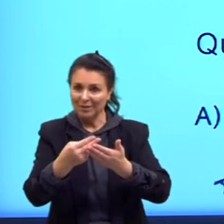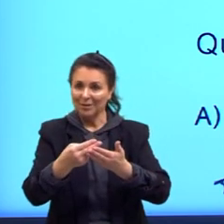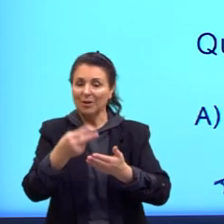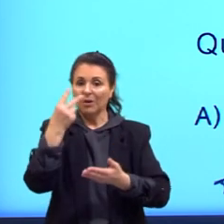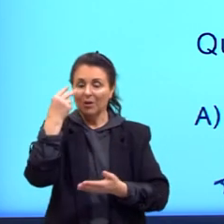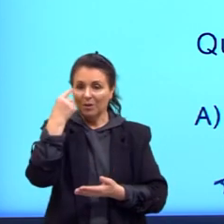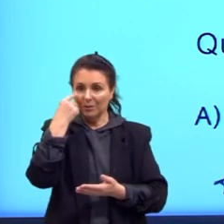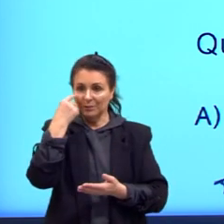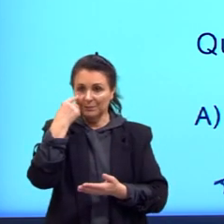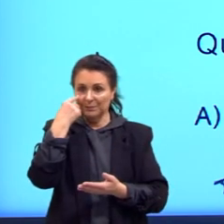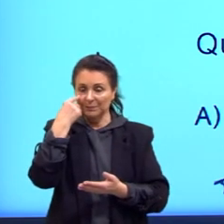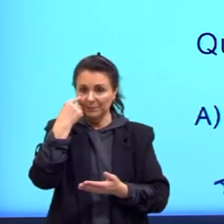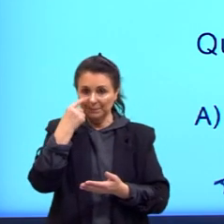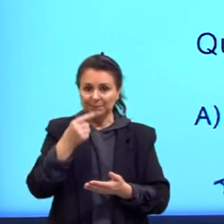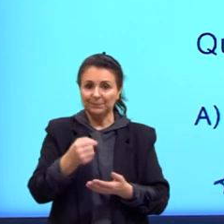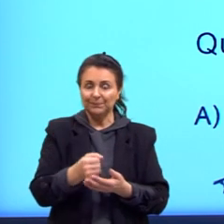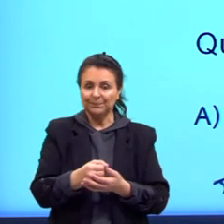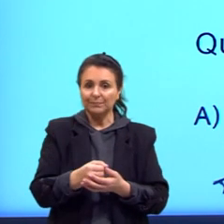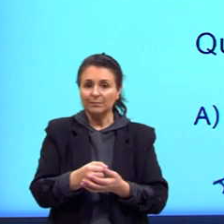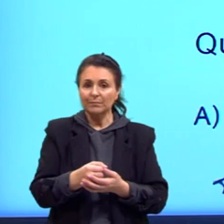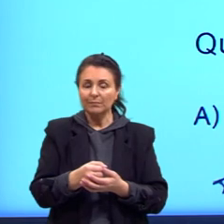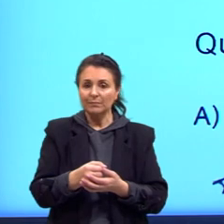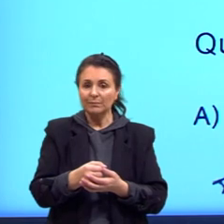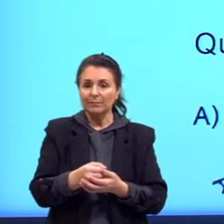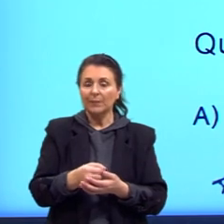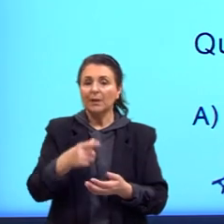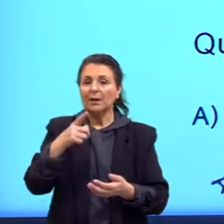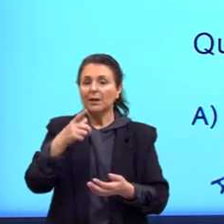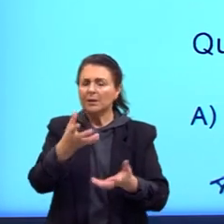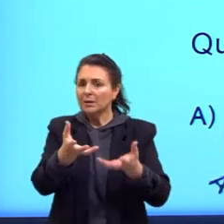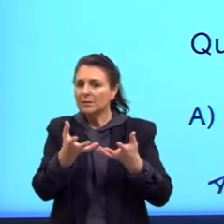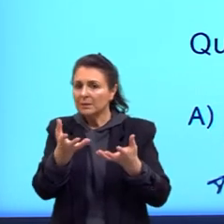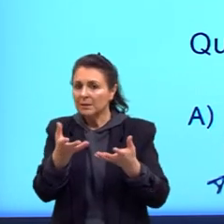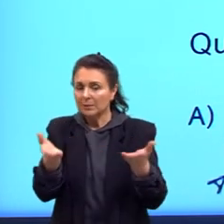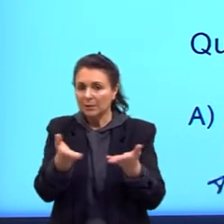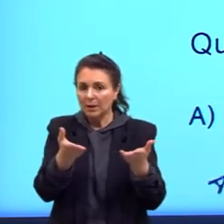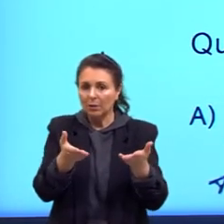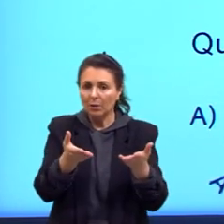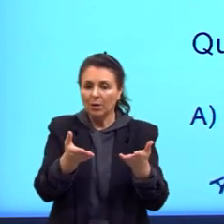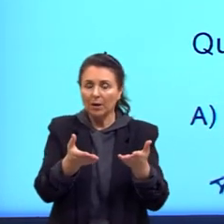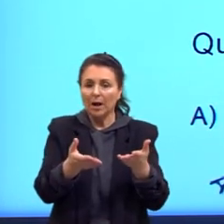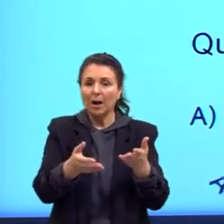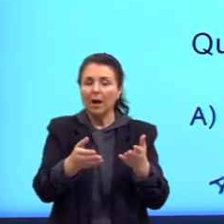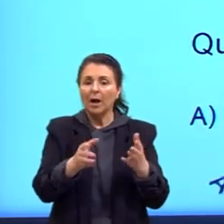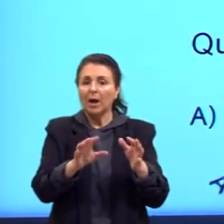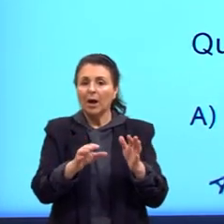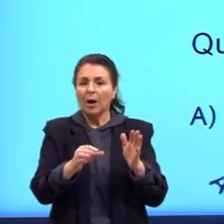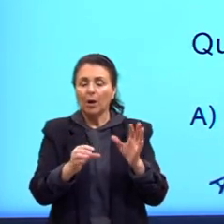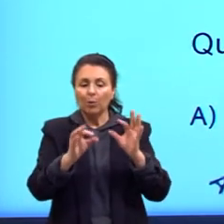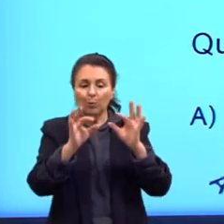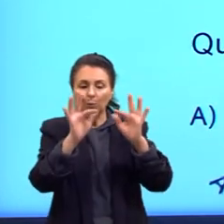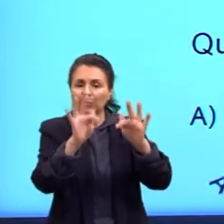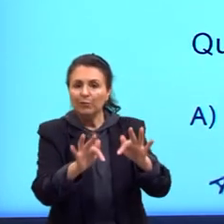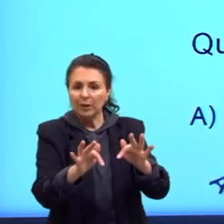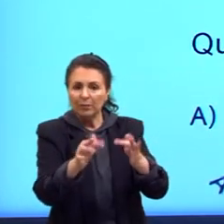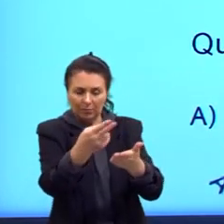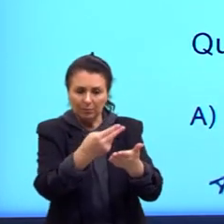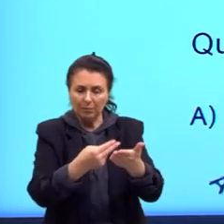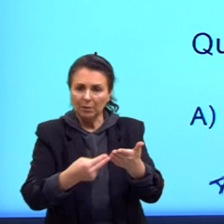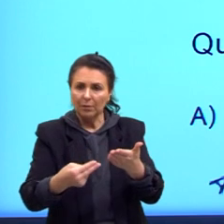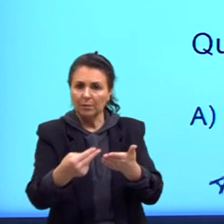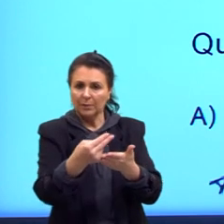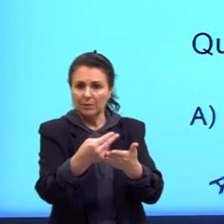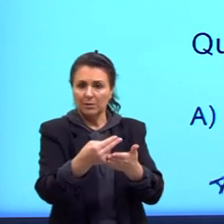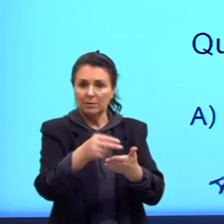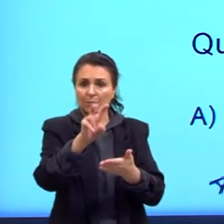simetria desculpa isometrias que aconteceram e nós queremos ele a posição final da figura Então temos ele